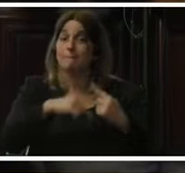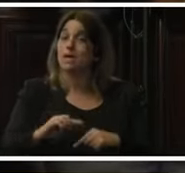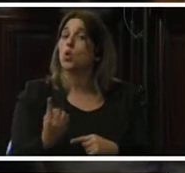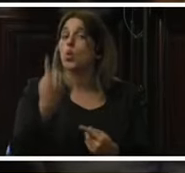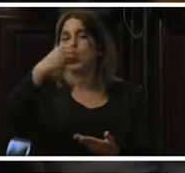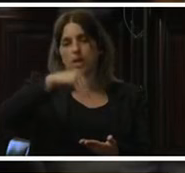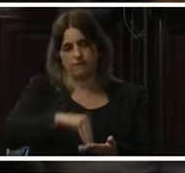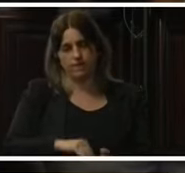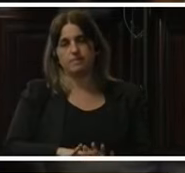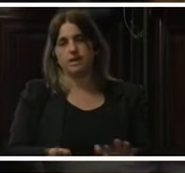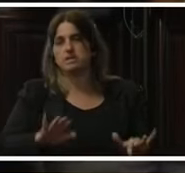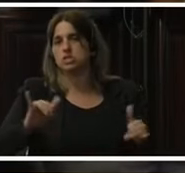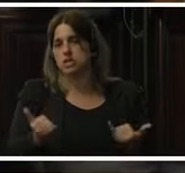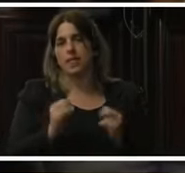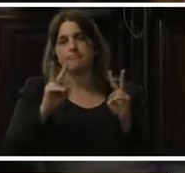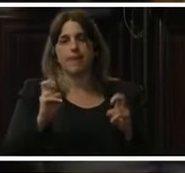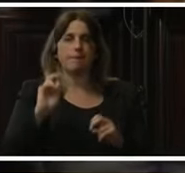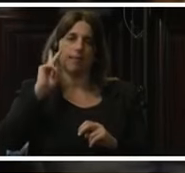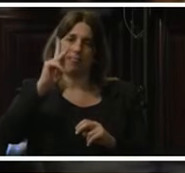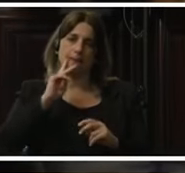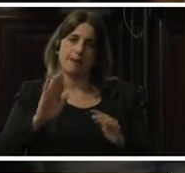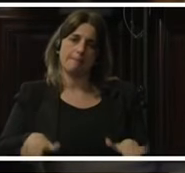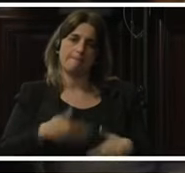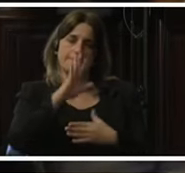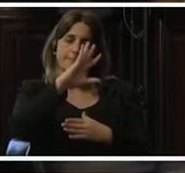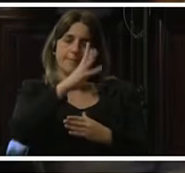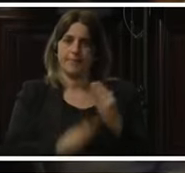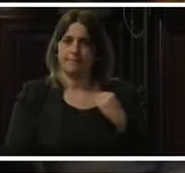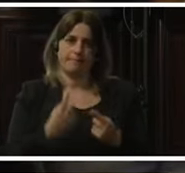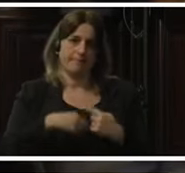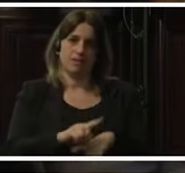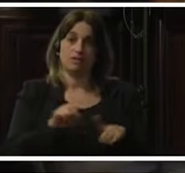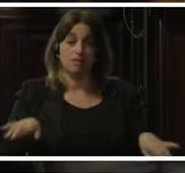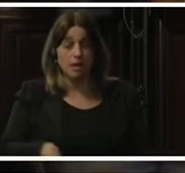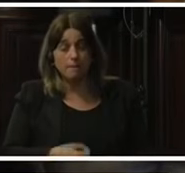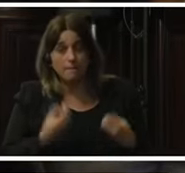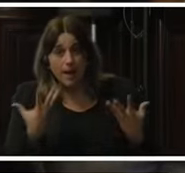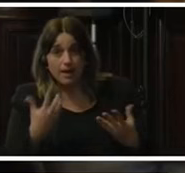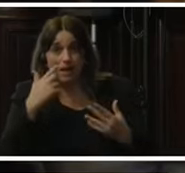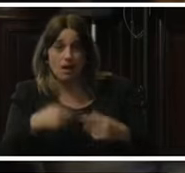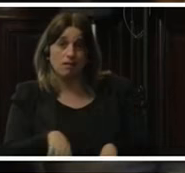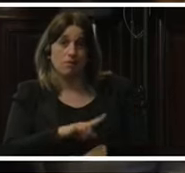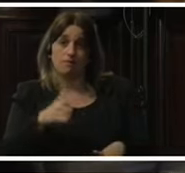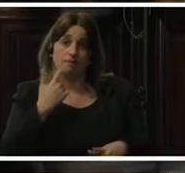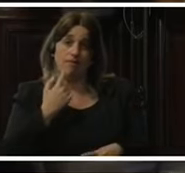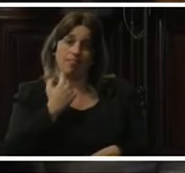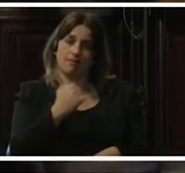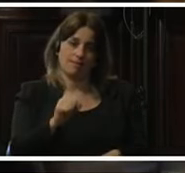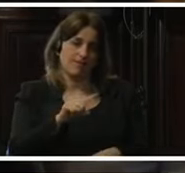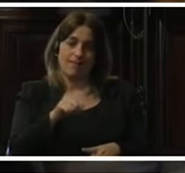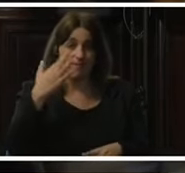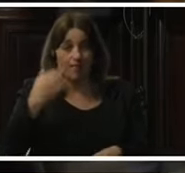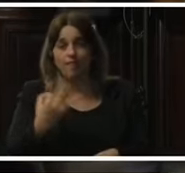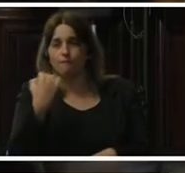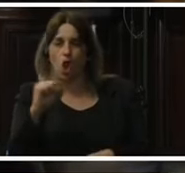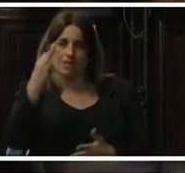em situação de invisibilidade o que agrava ainda mais a notória a situação de violência a que estão submetidos a tais povos por